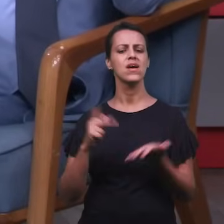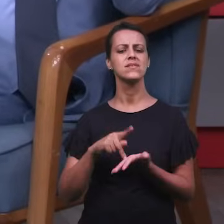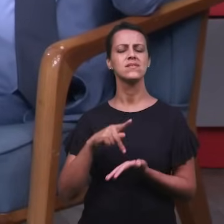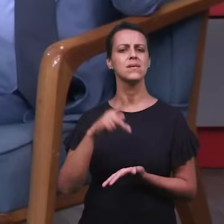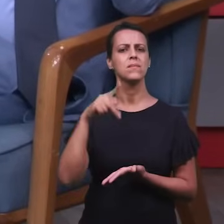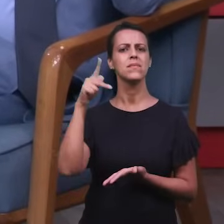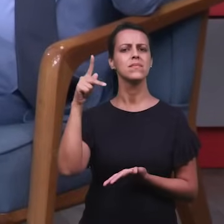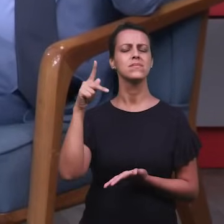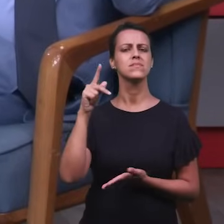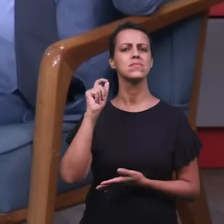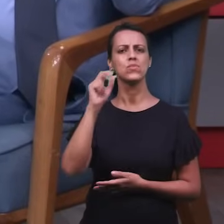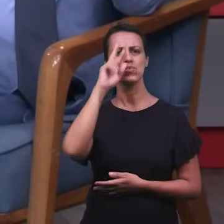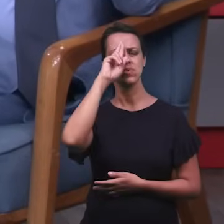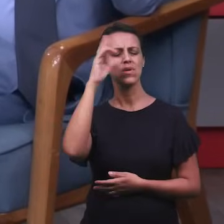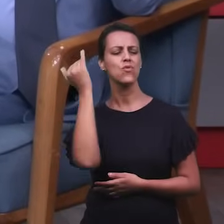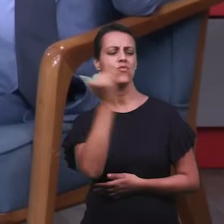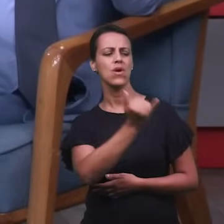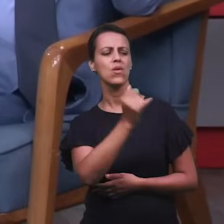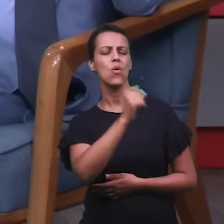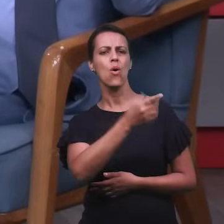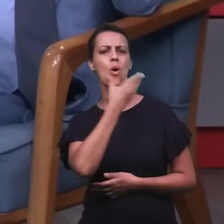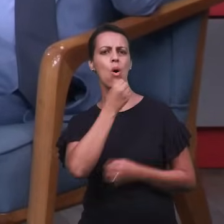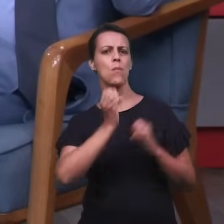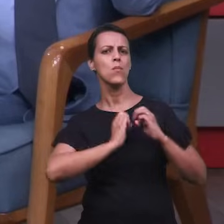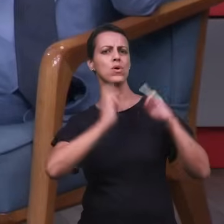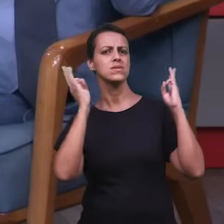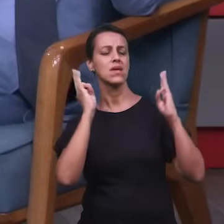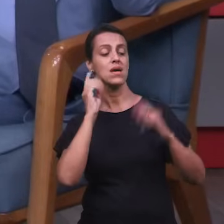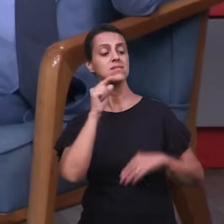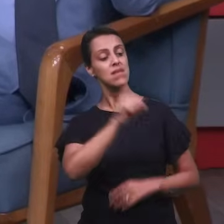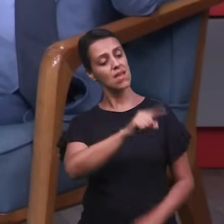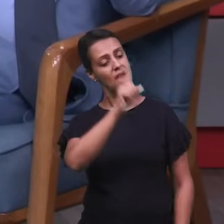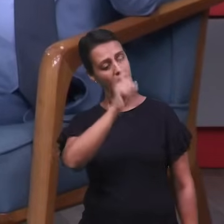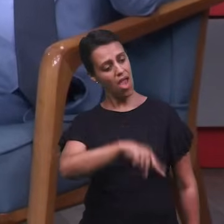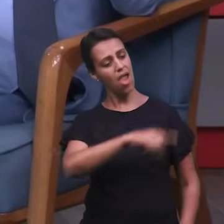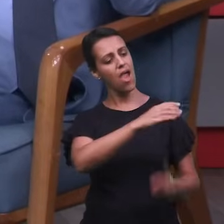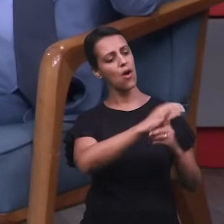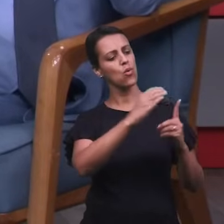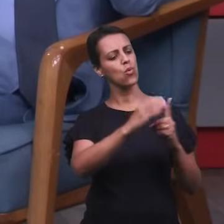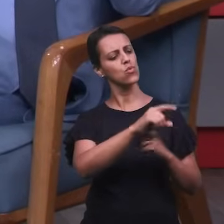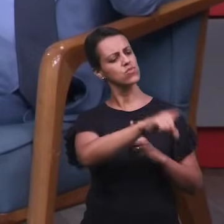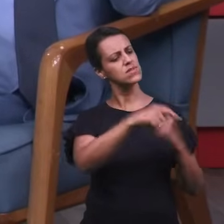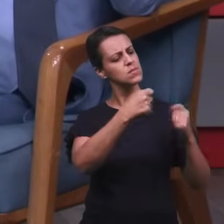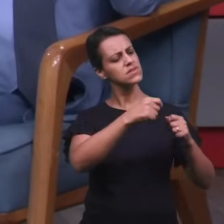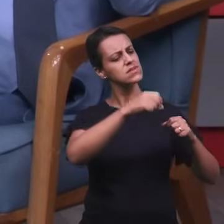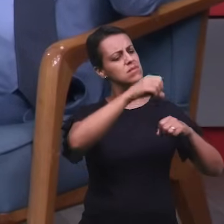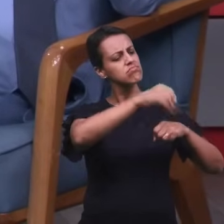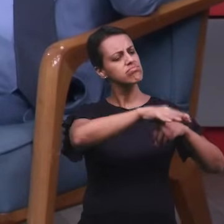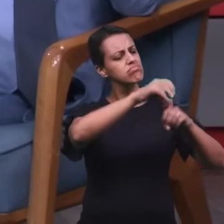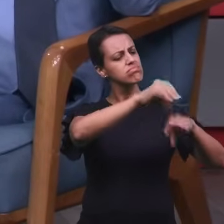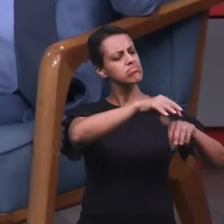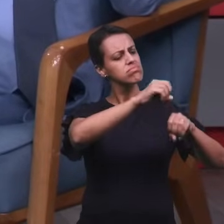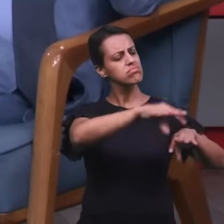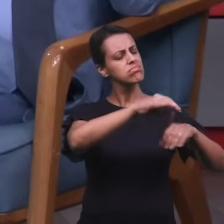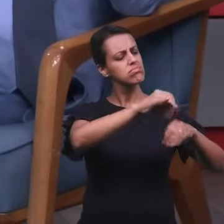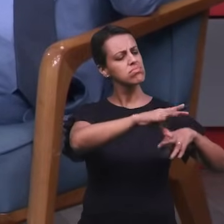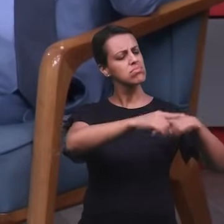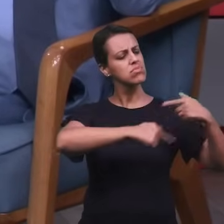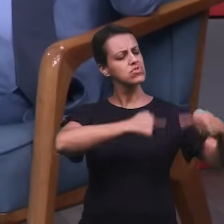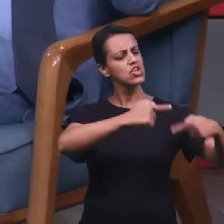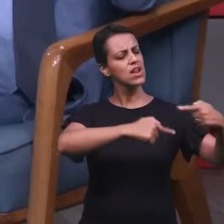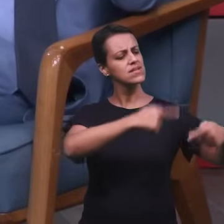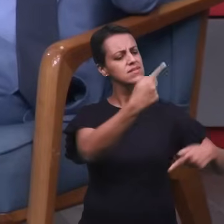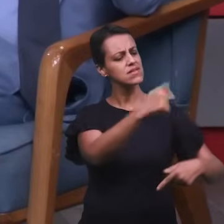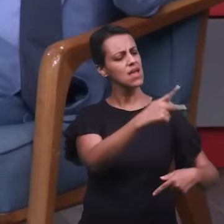na Páscoa a Moisés? Esse é o culto. Falar desse culto, né? Aos vossos filhos e